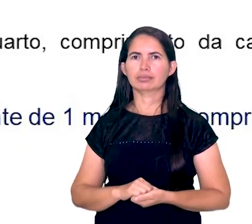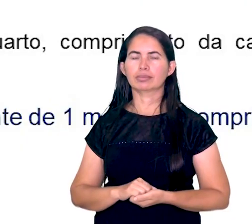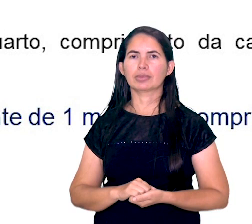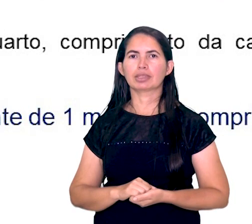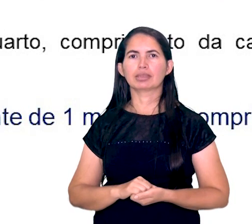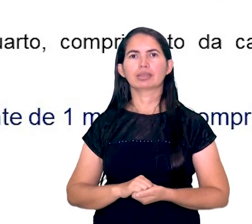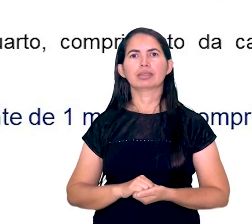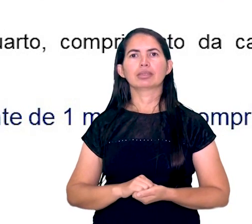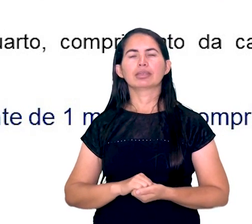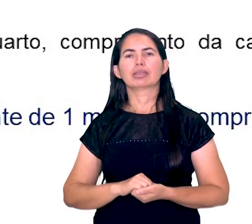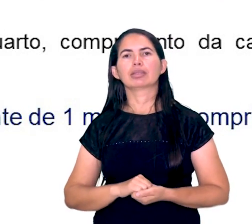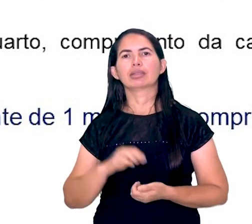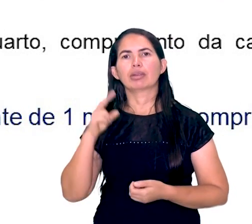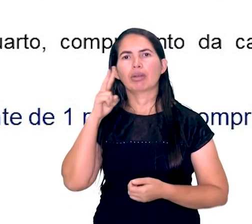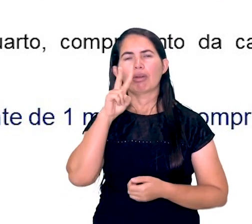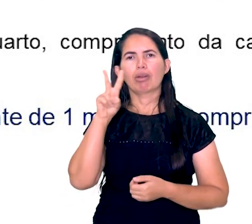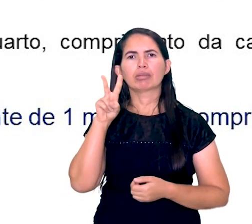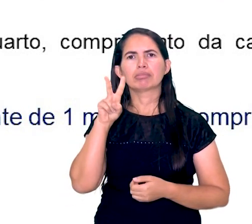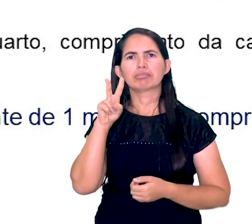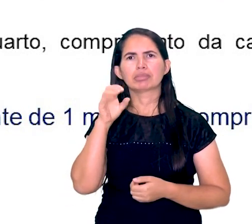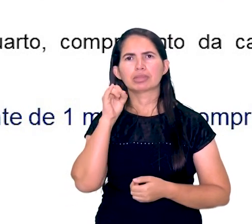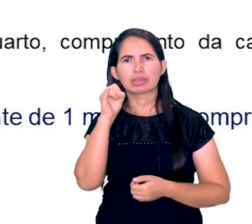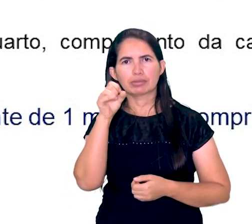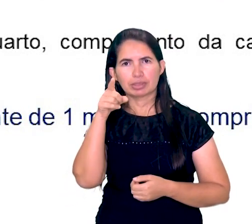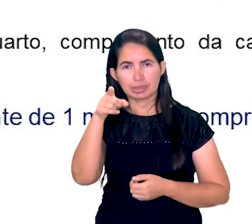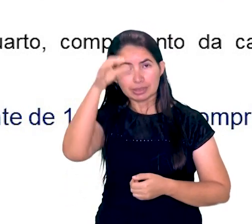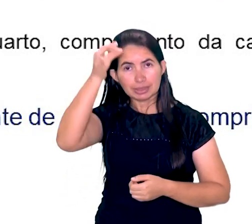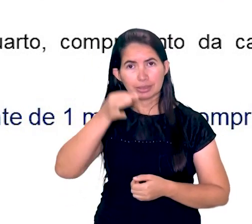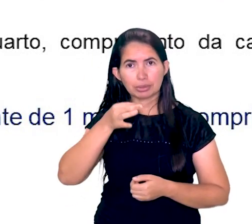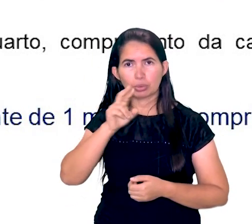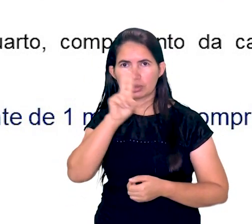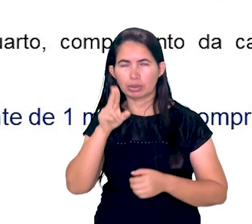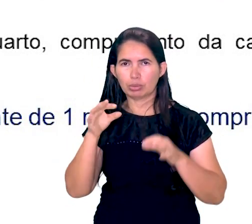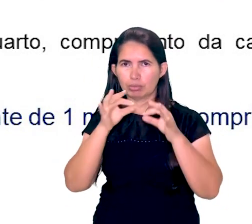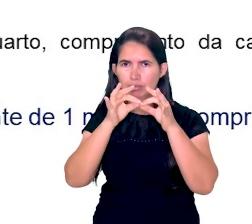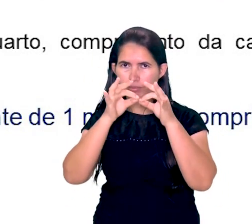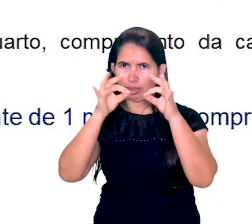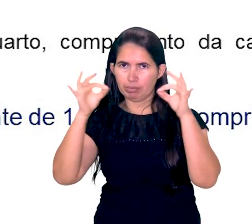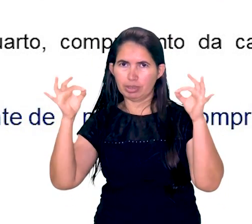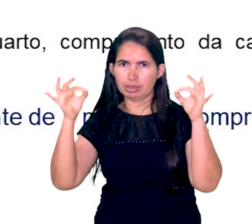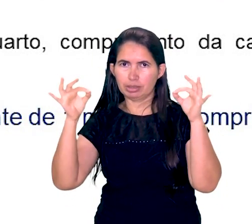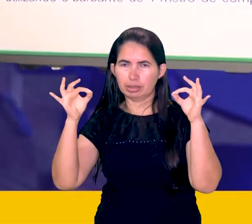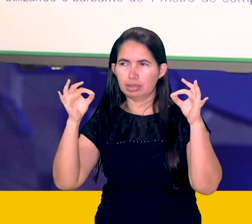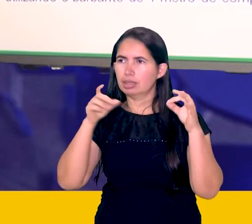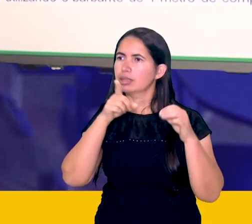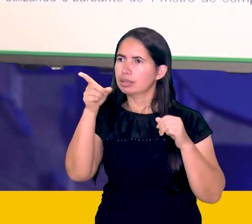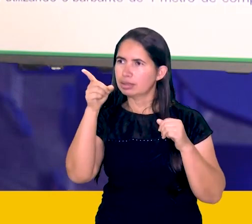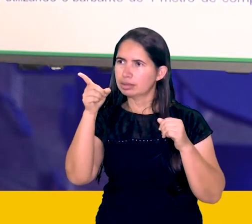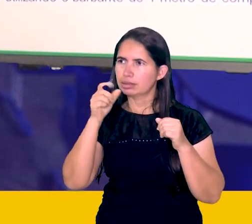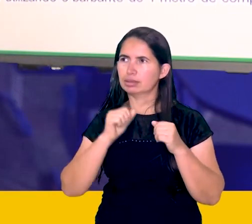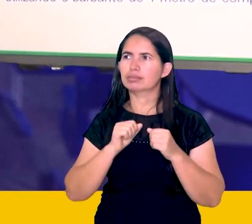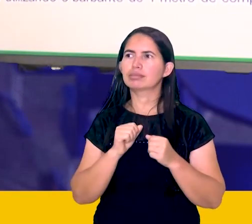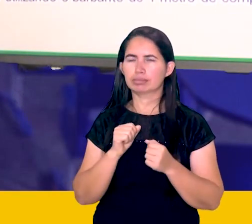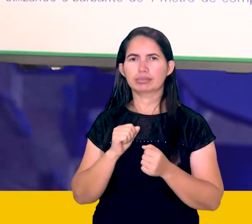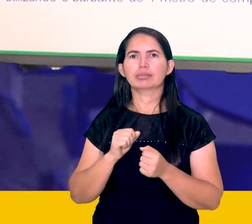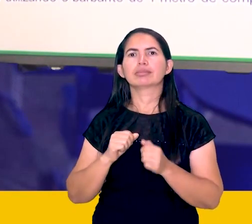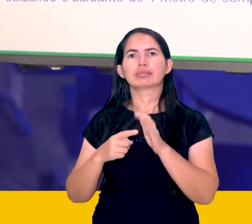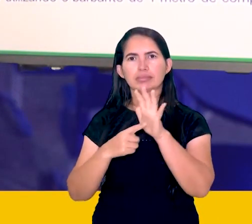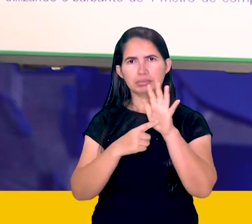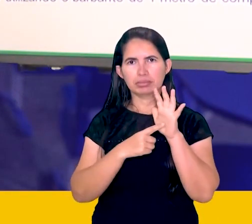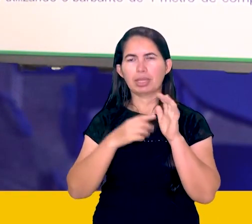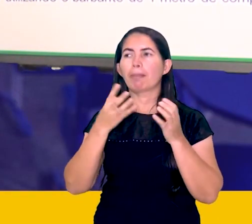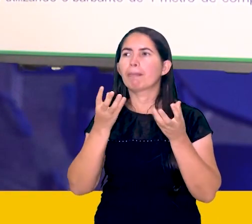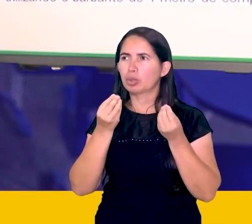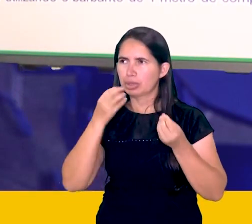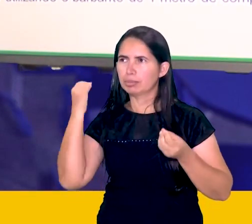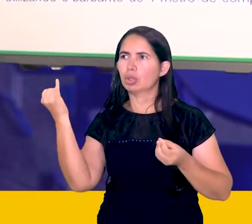Confira se você acertou utilizando o barbante de 1 metro de comprimento. O barbante é logo apresentado no início da aula, tá certo? Ele